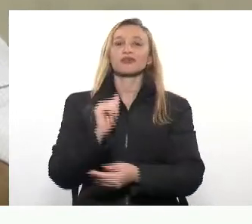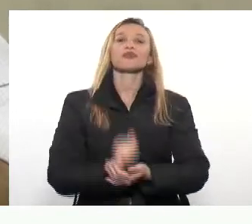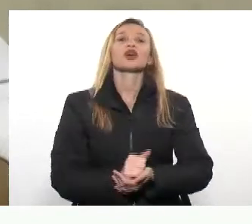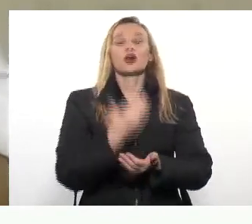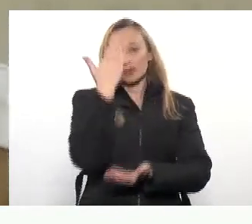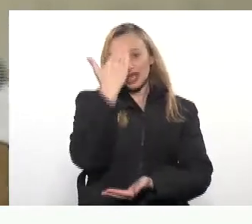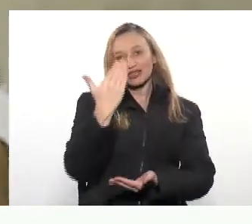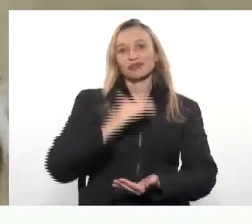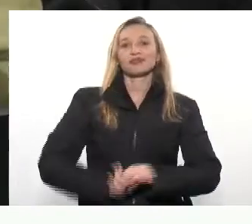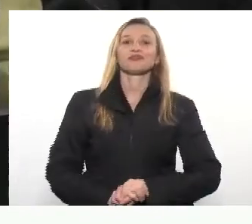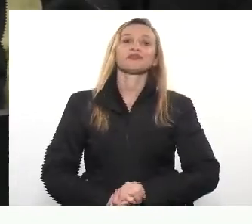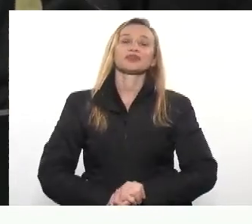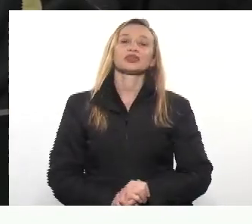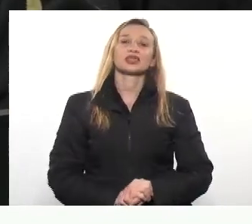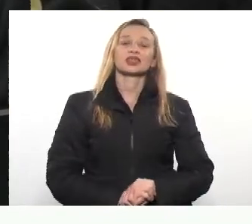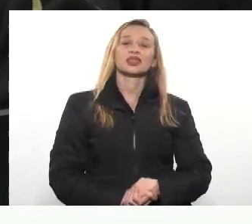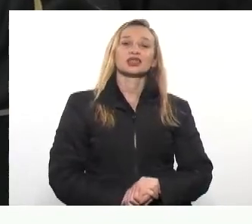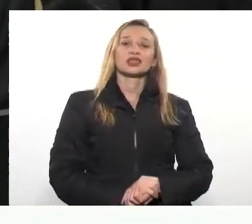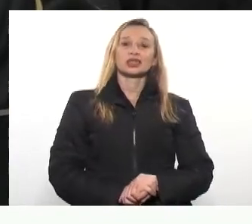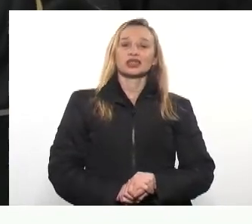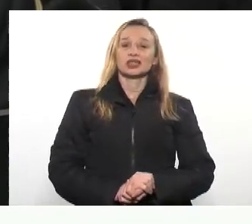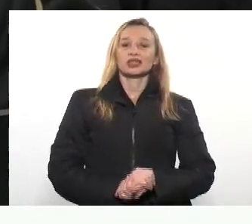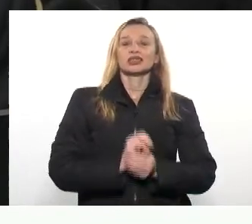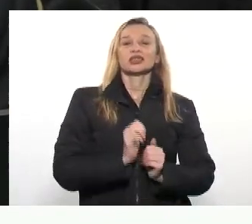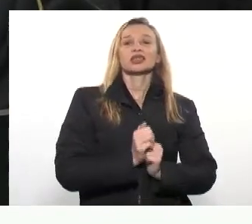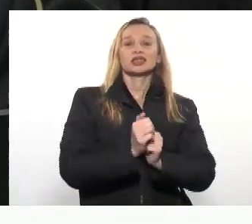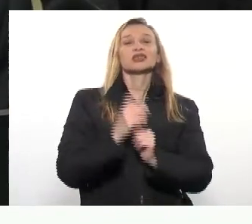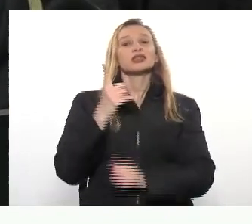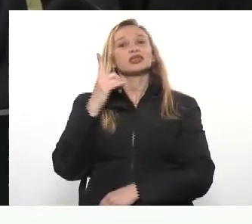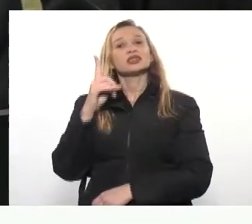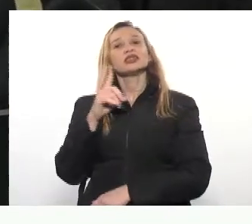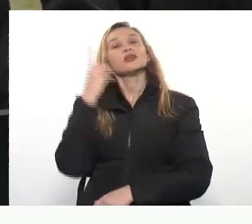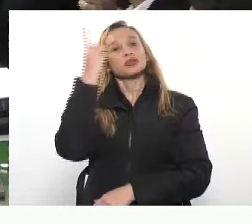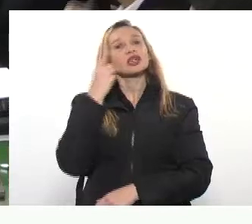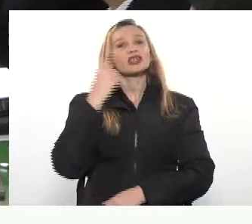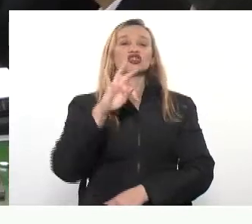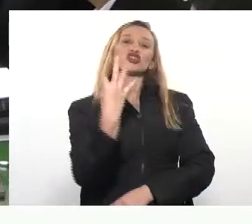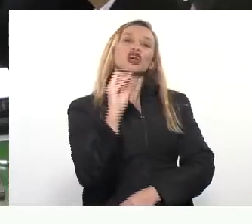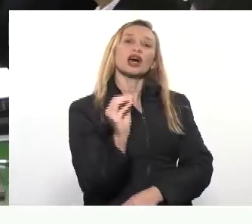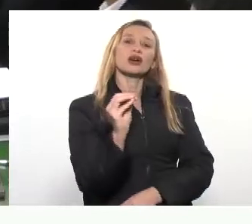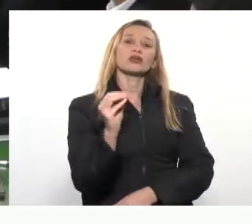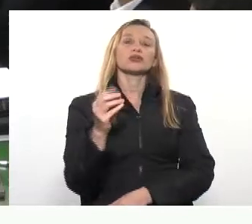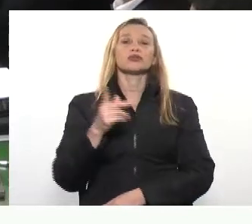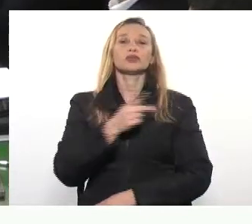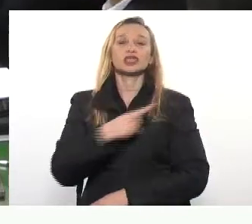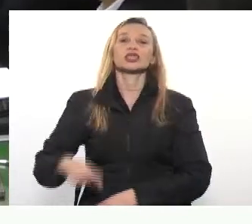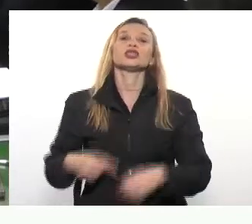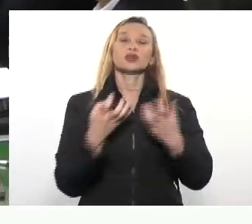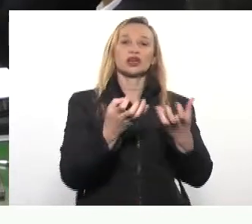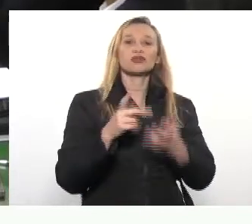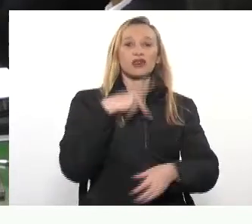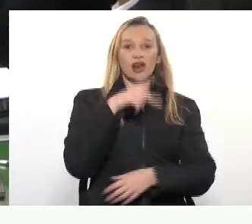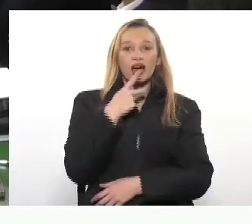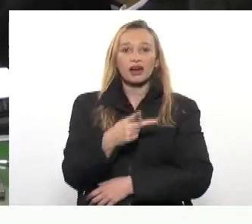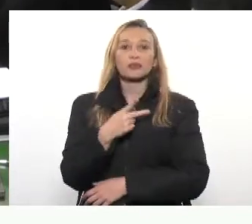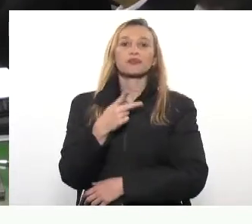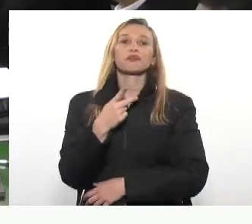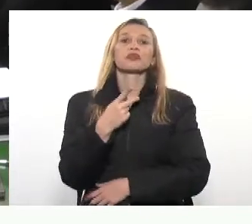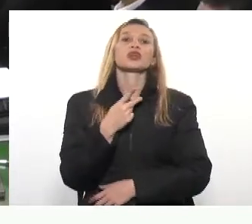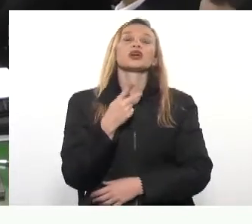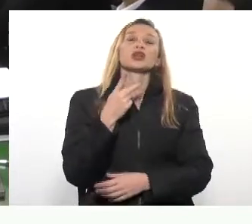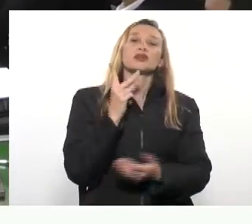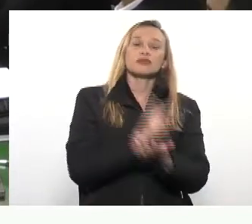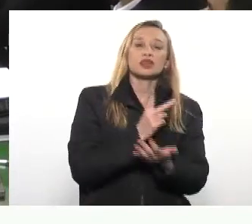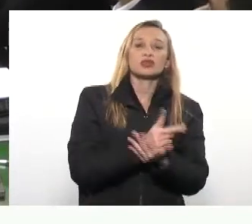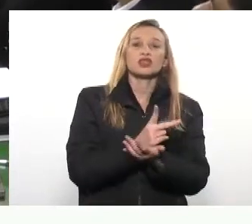muito obrigado. Na linha do deputado Tiago, presidente, eu quero também reforçar isso, porque, mesmo às